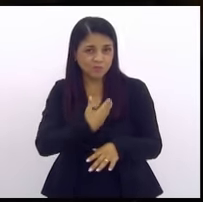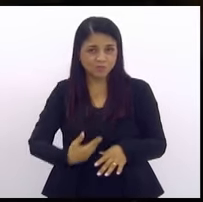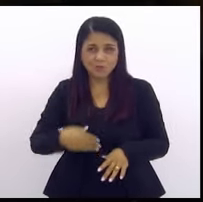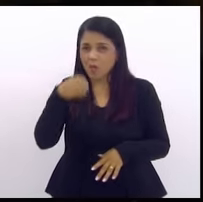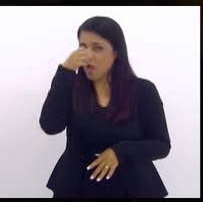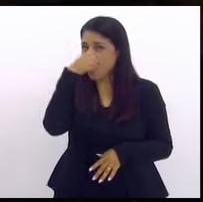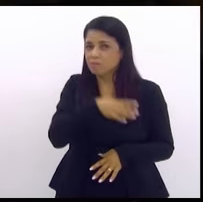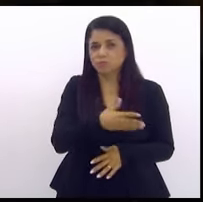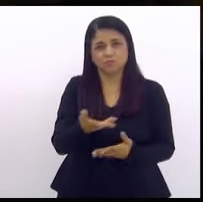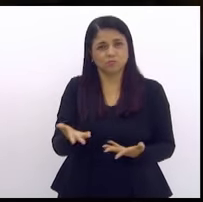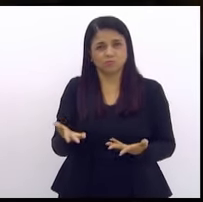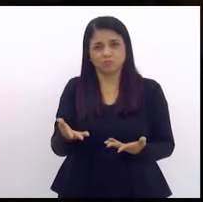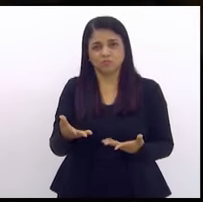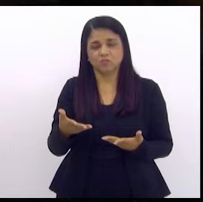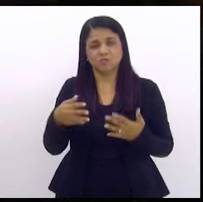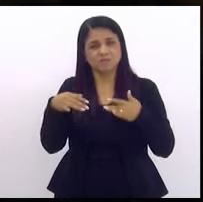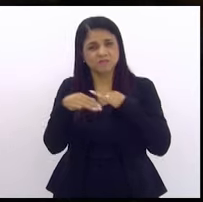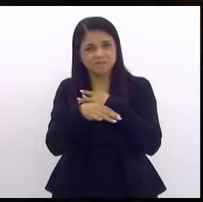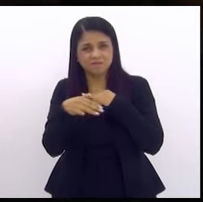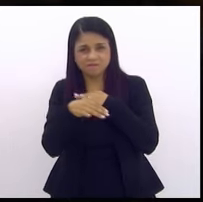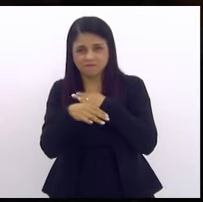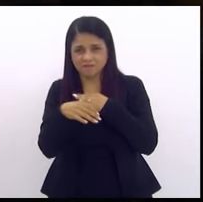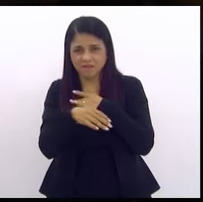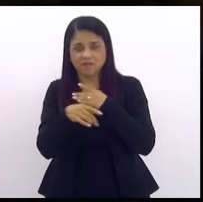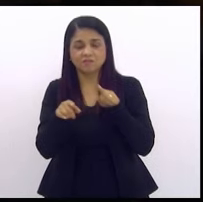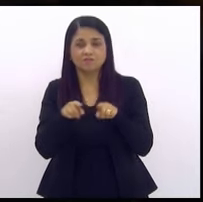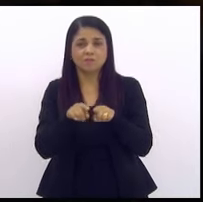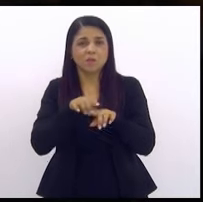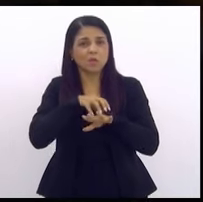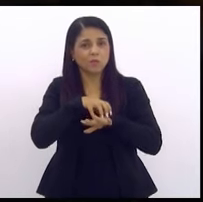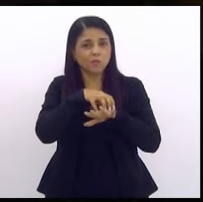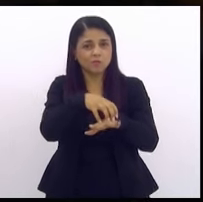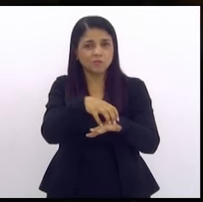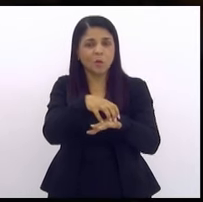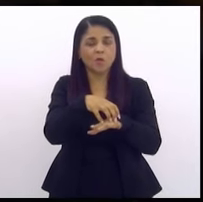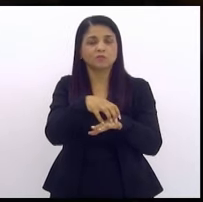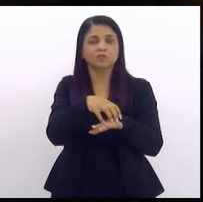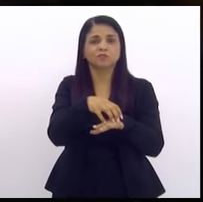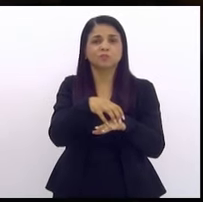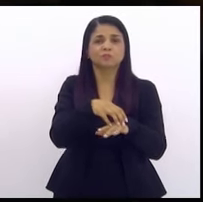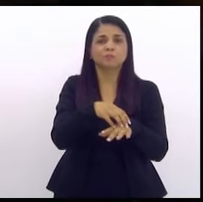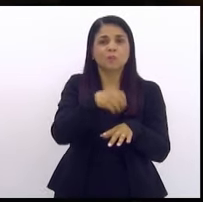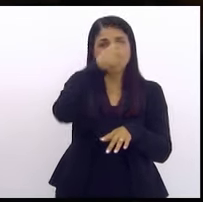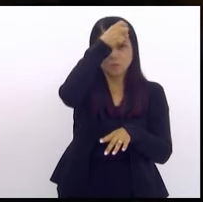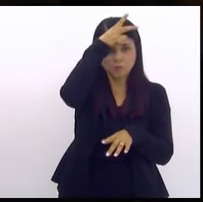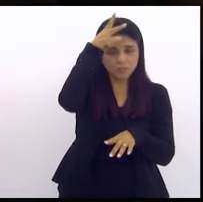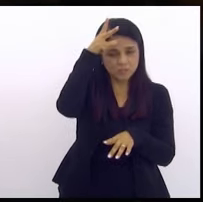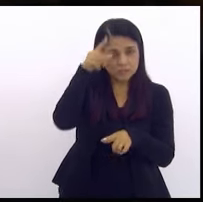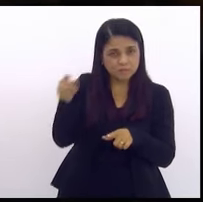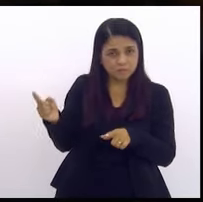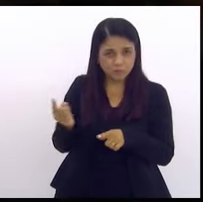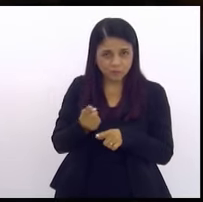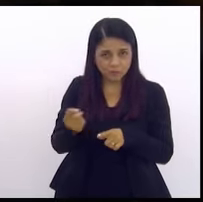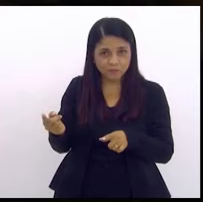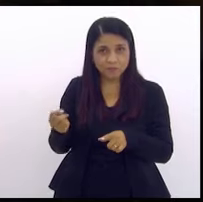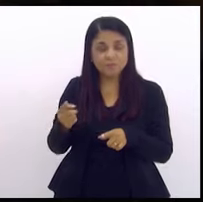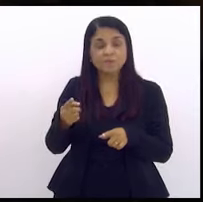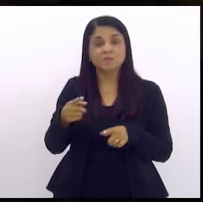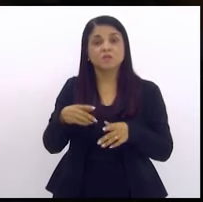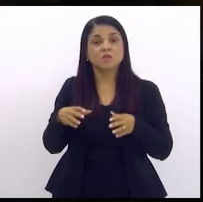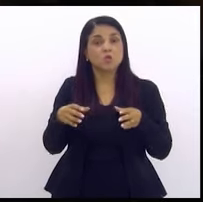absurda. Não só nas cidades, como também o transporte intermunicipal. Máfias que dominaram o